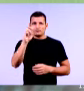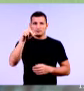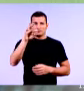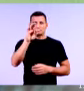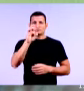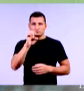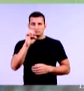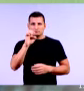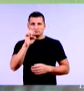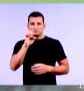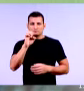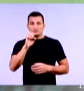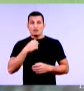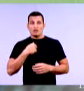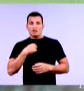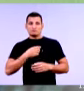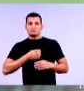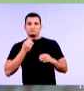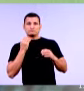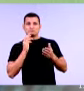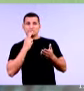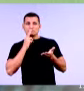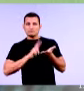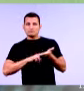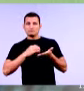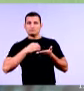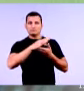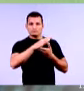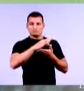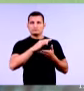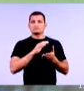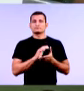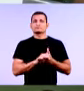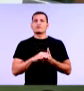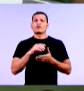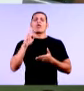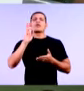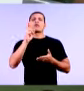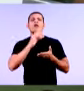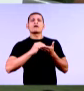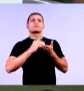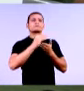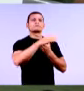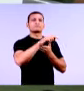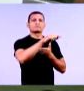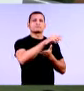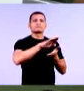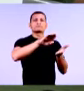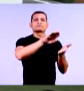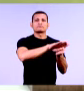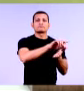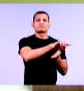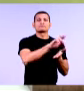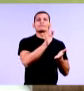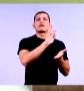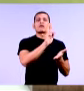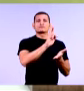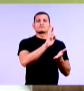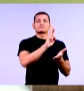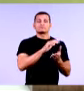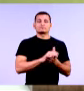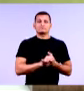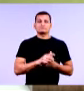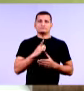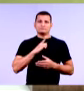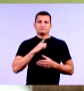Exatamente isso. Vamos agora aqui. Quem é o receptor, professor? O receptor, vamos ver aqui, eu tenho o Polo de